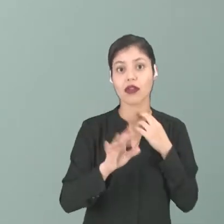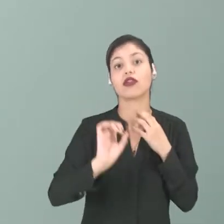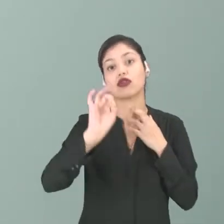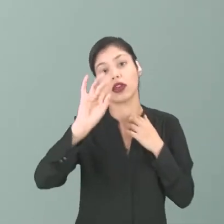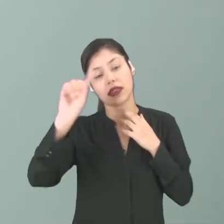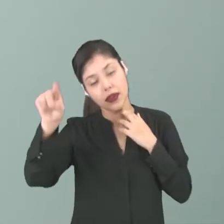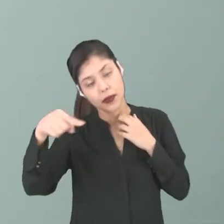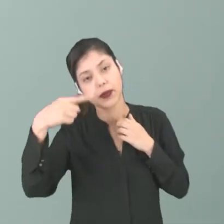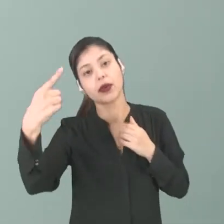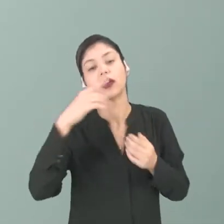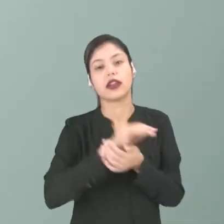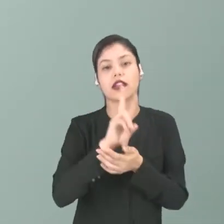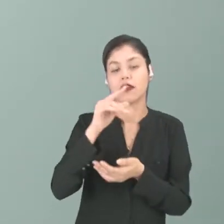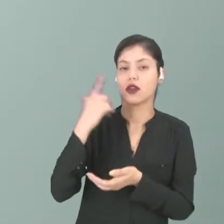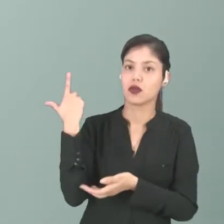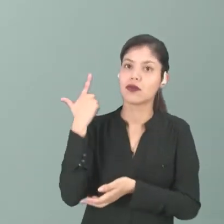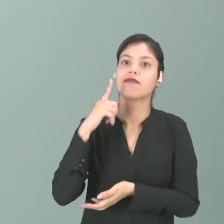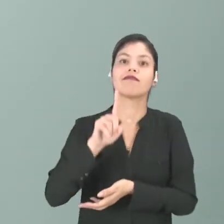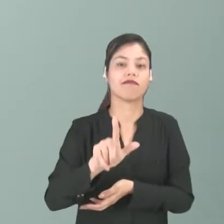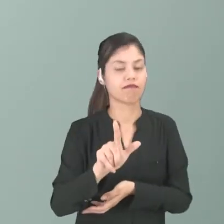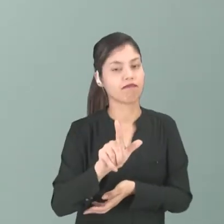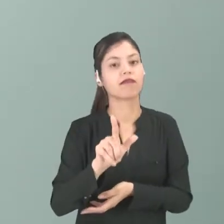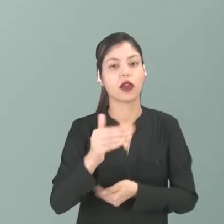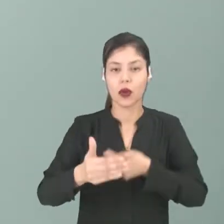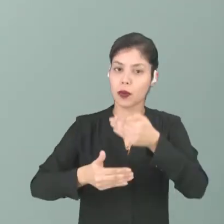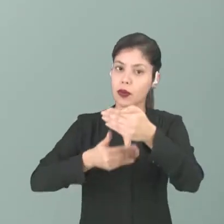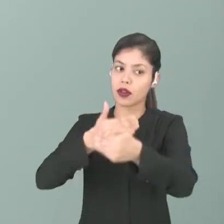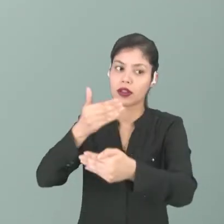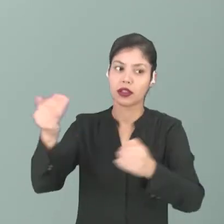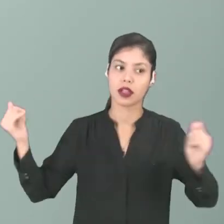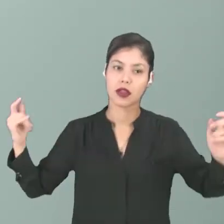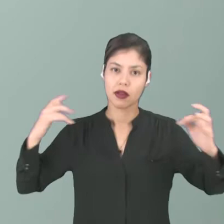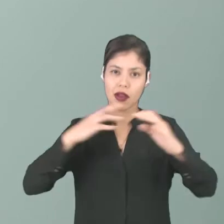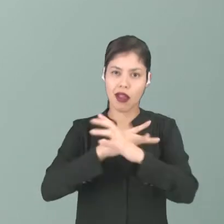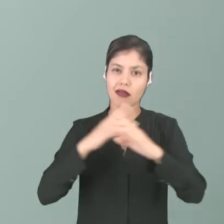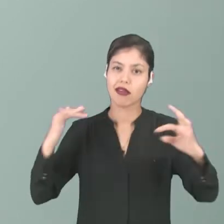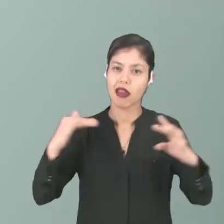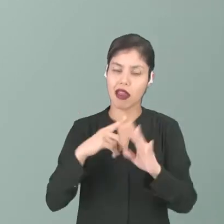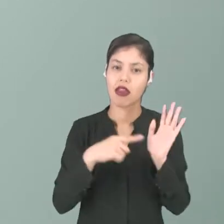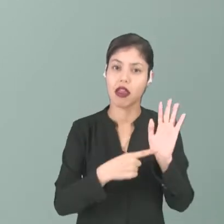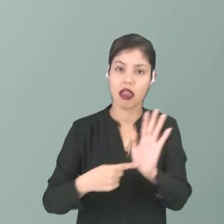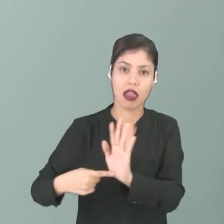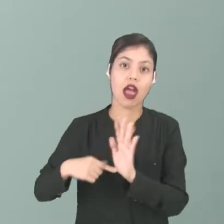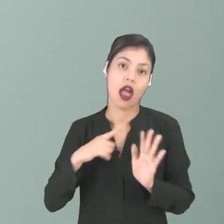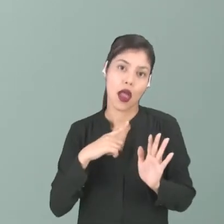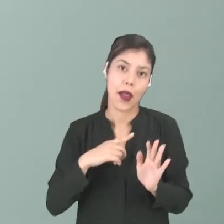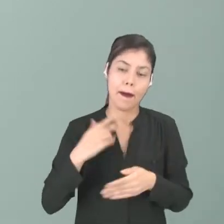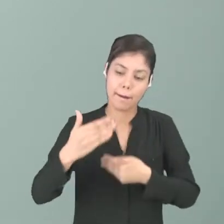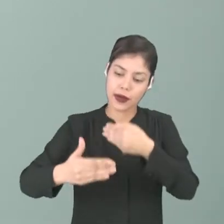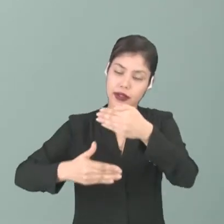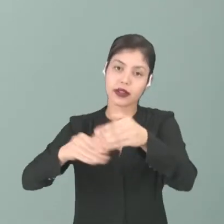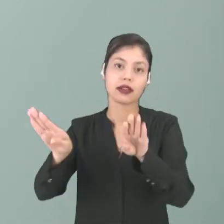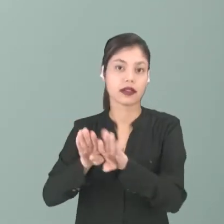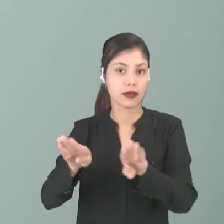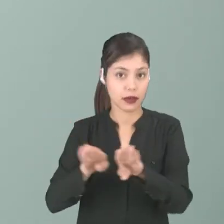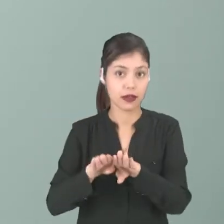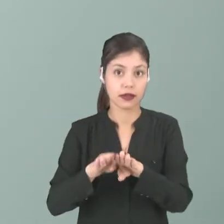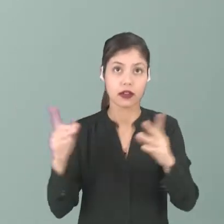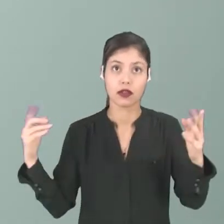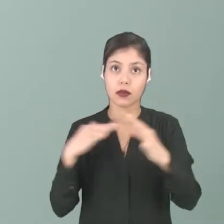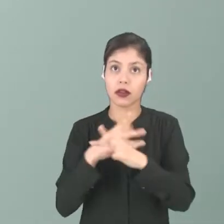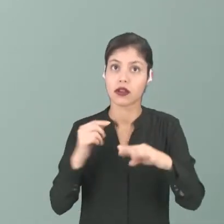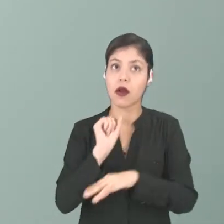de 1970 que a gente alcançou aí o nosso processo de urbanização. E aí, quando a gente fala de processo de